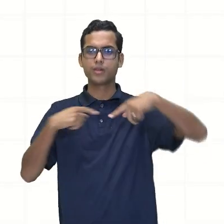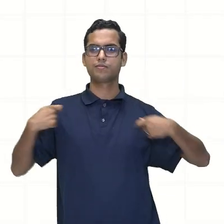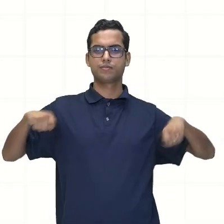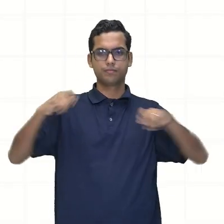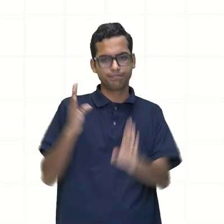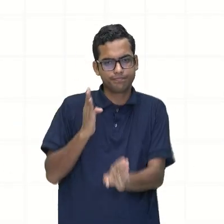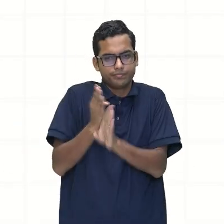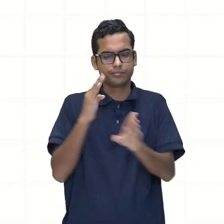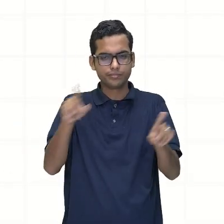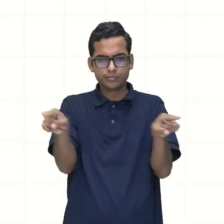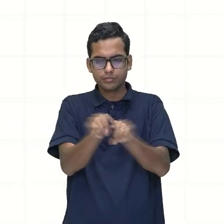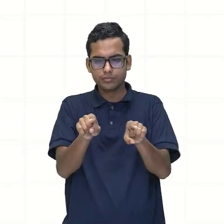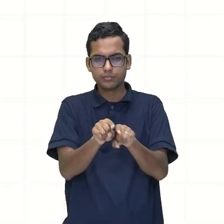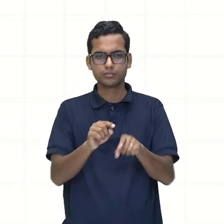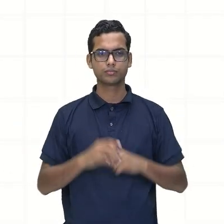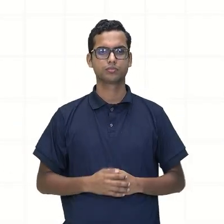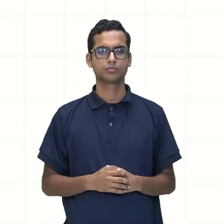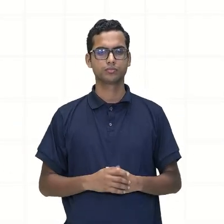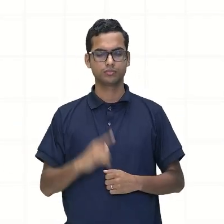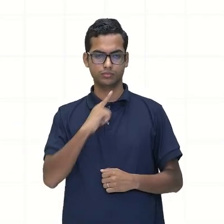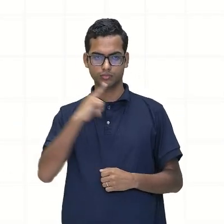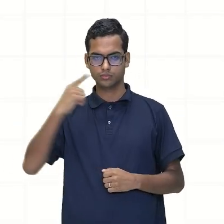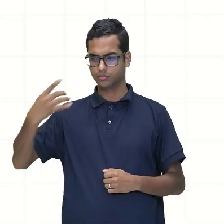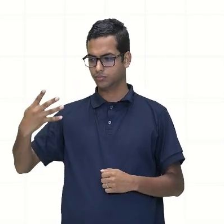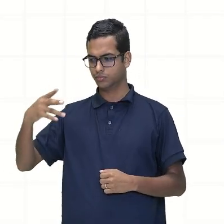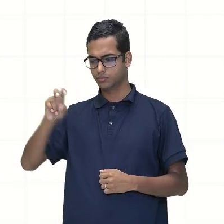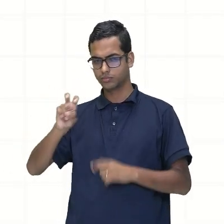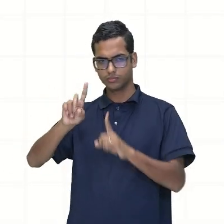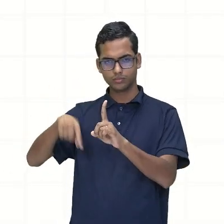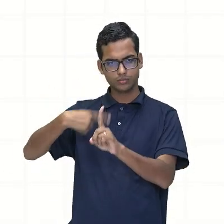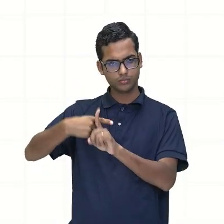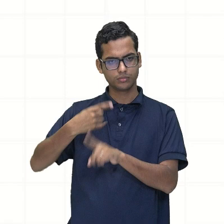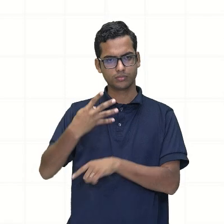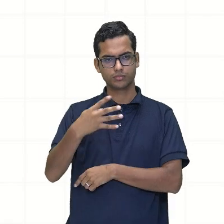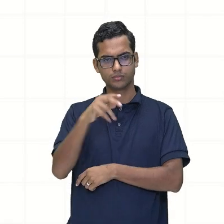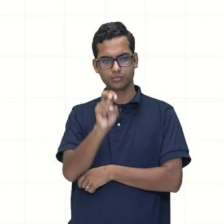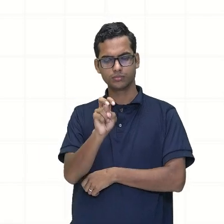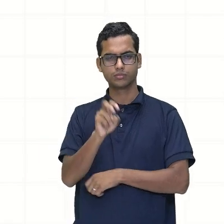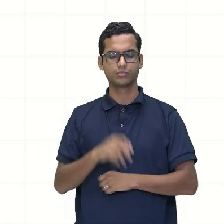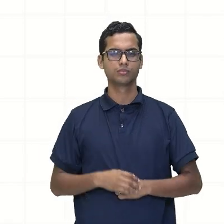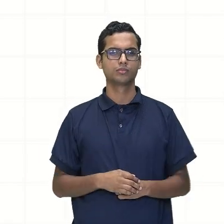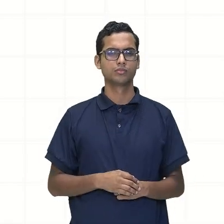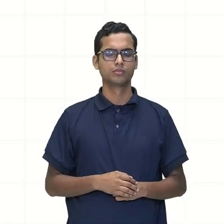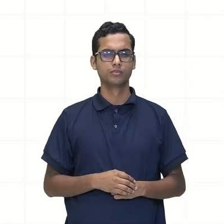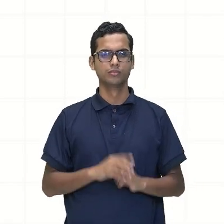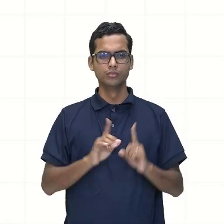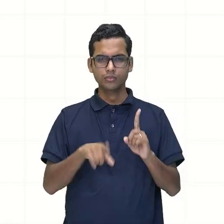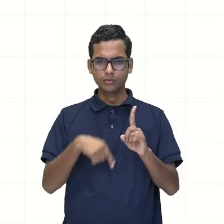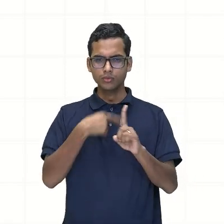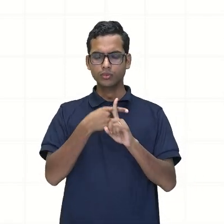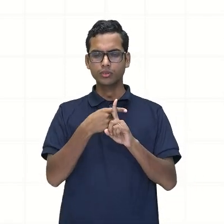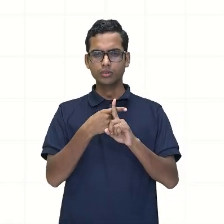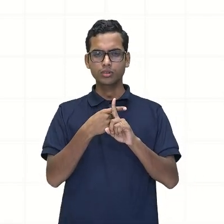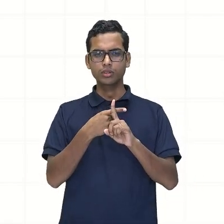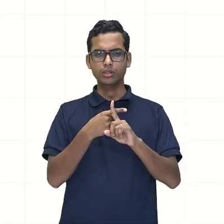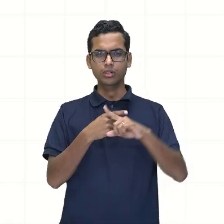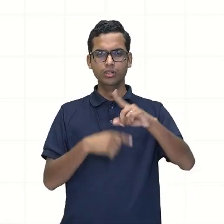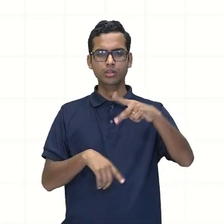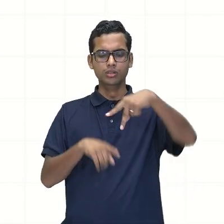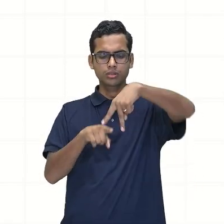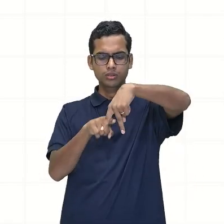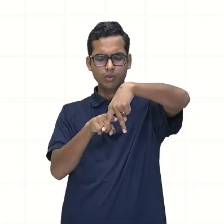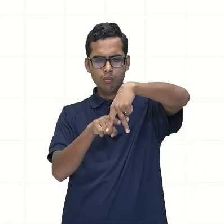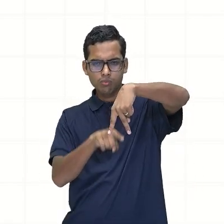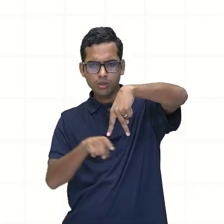vai ter 45 mais 45, mais o ângulo que a gente não conhece,